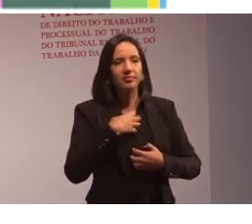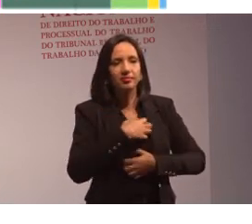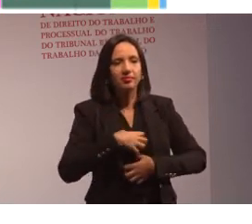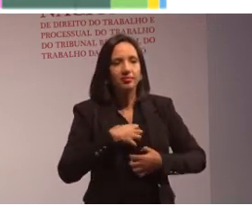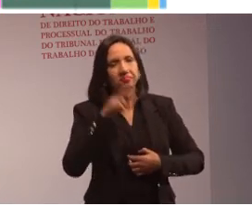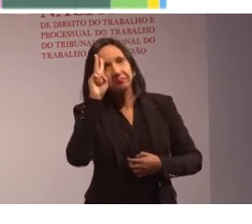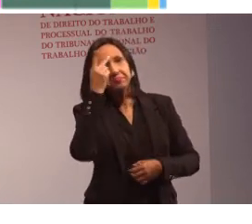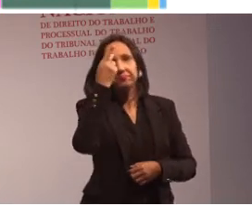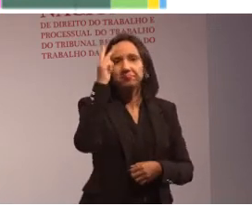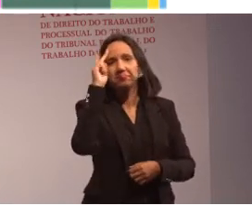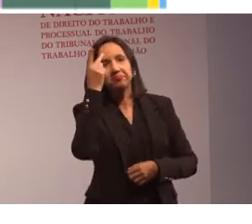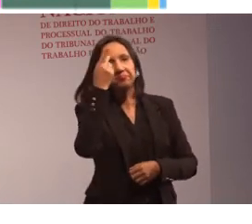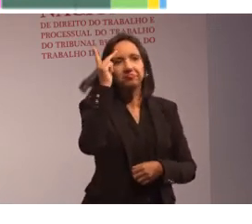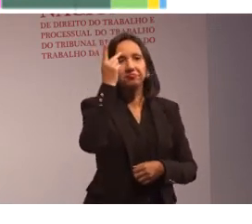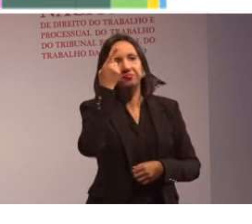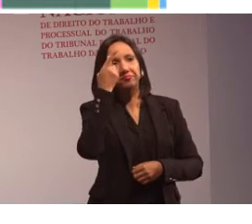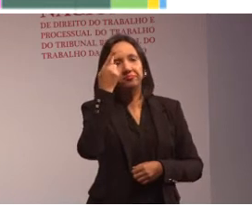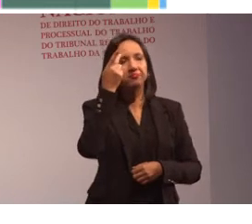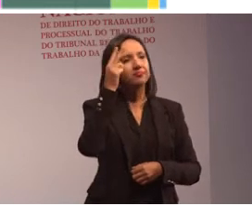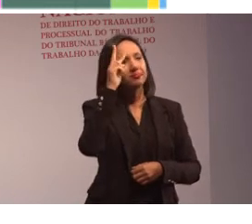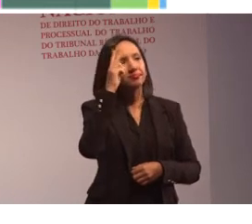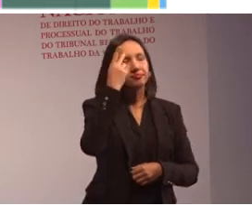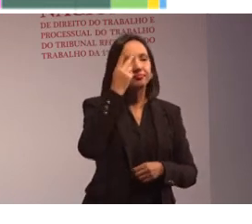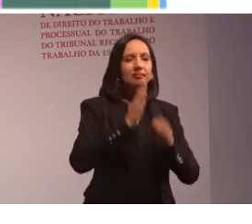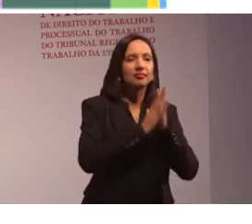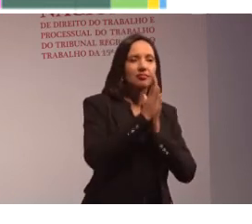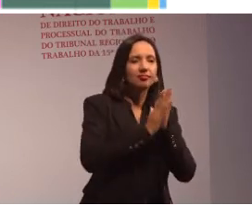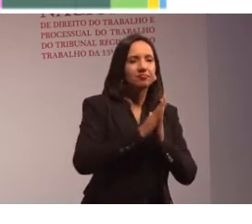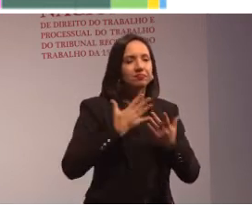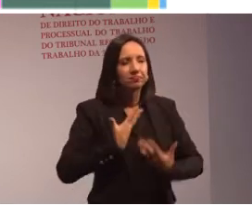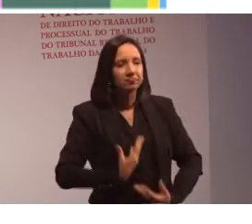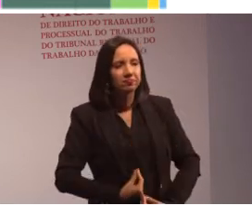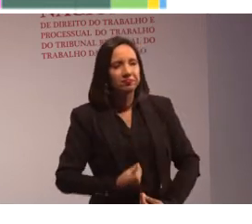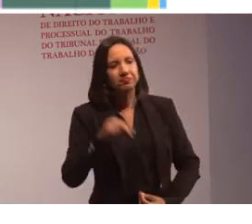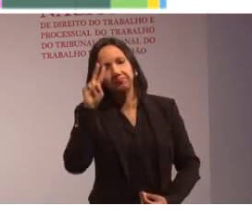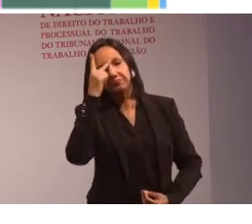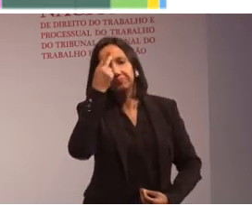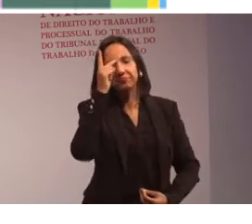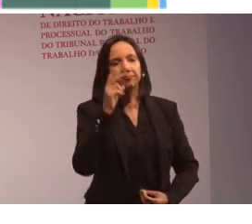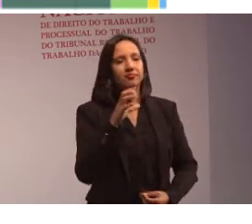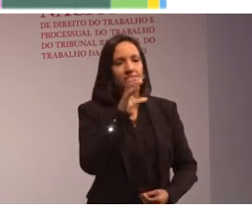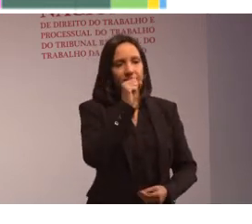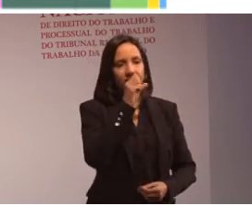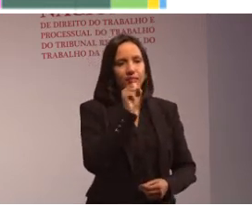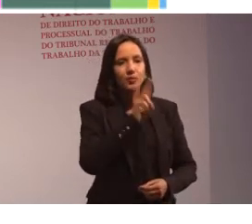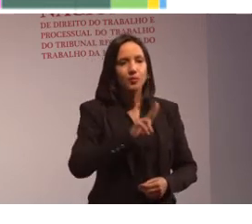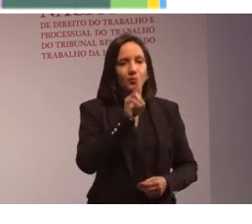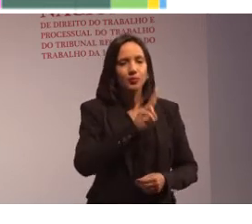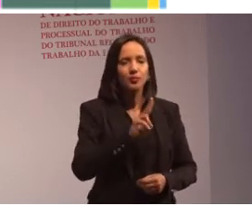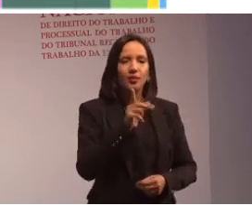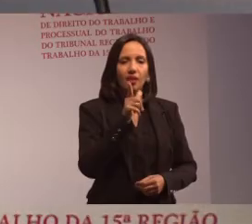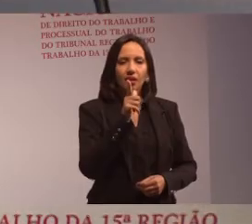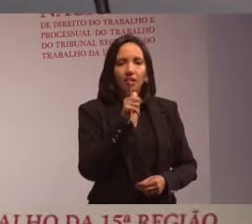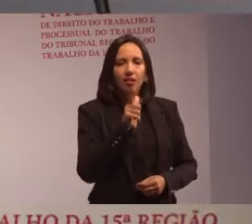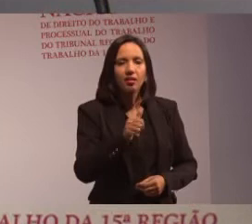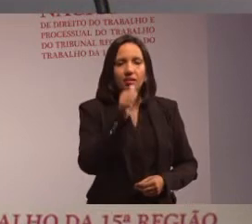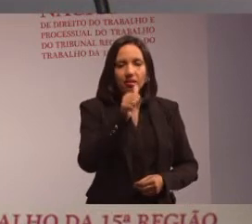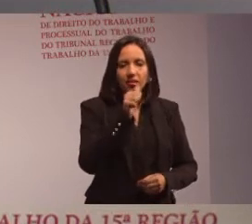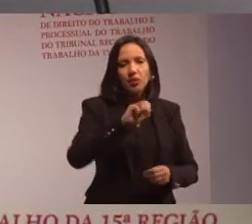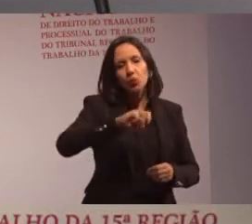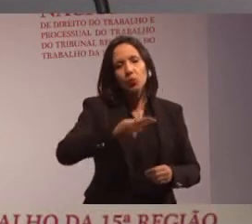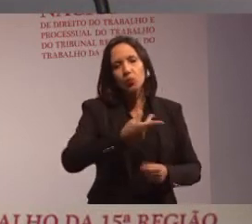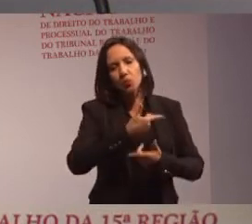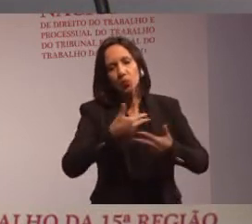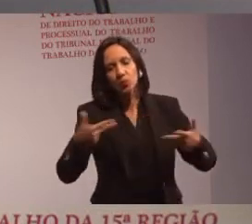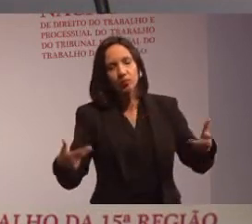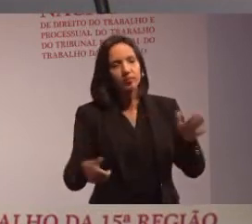vamos falar assim, né, que pegam tanto os transtornos ansiosos e depressivos. E laranja, uso de álcool e outras drogas. Tá? E a gente vê